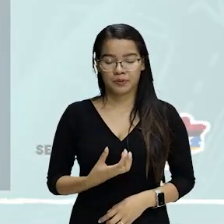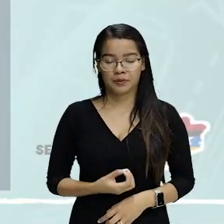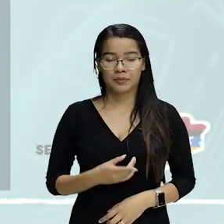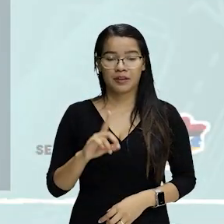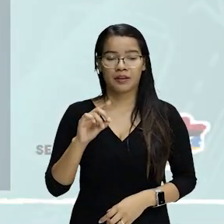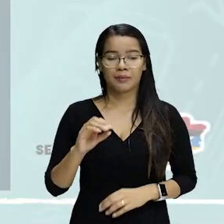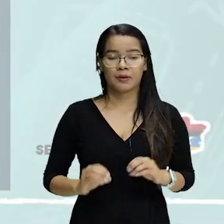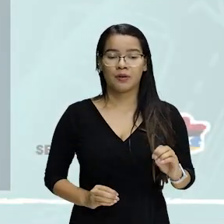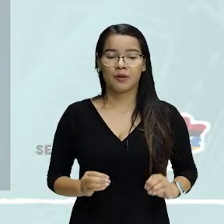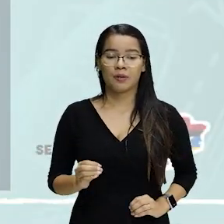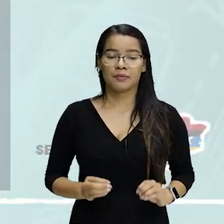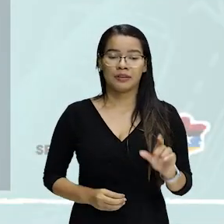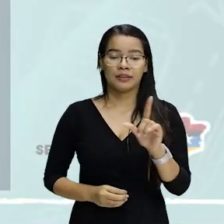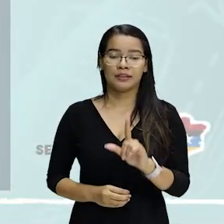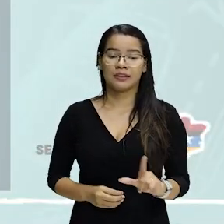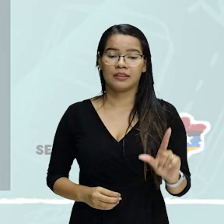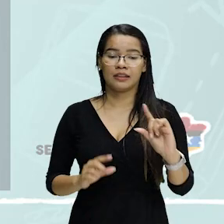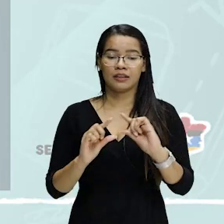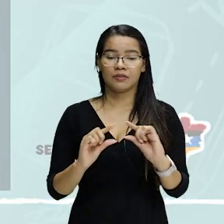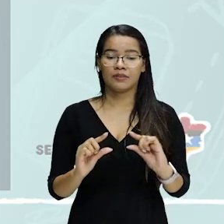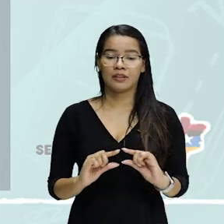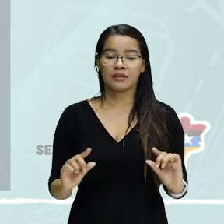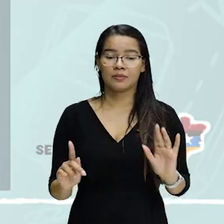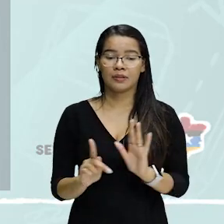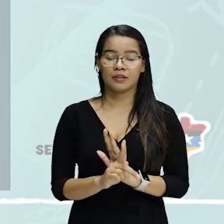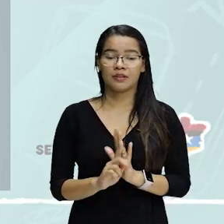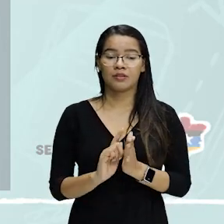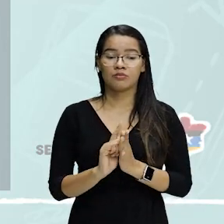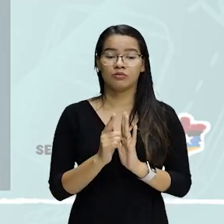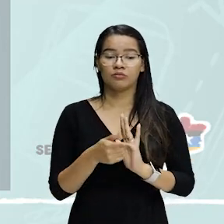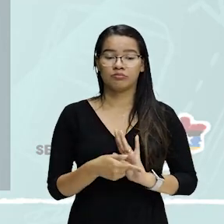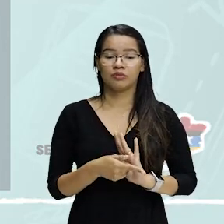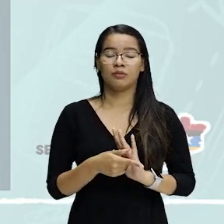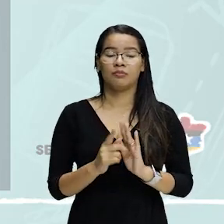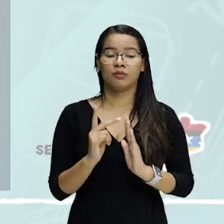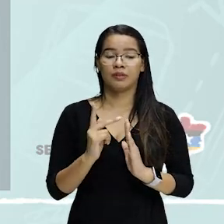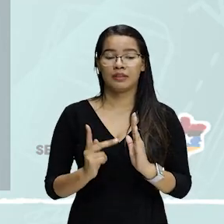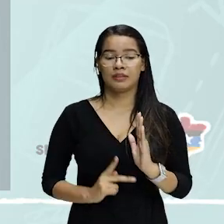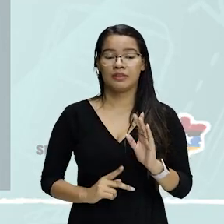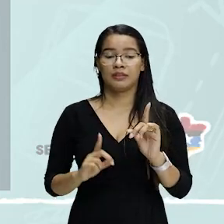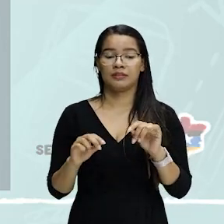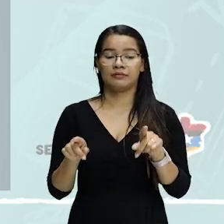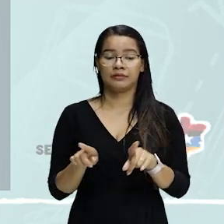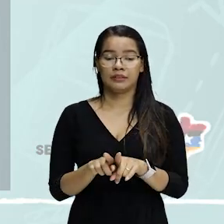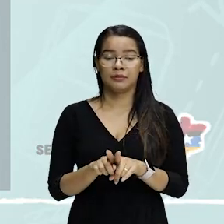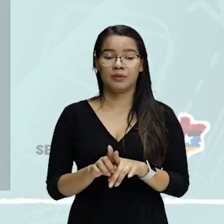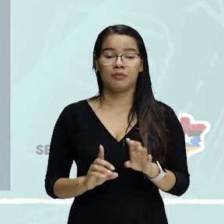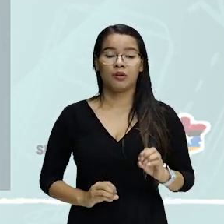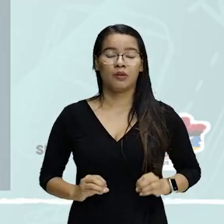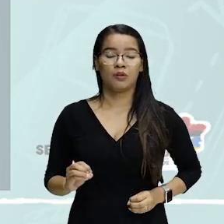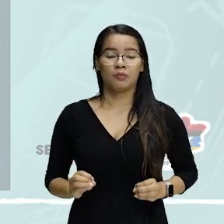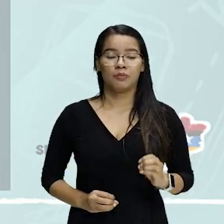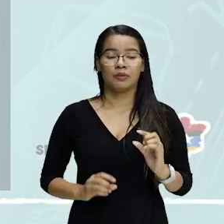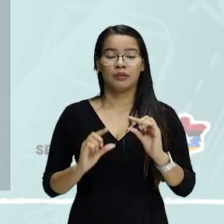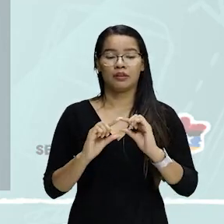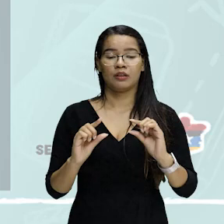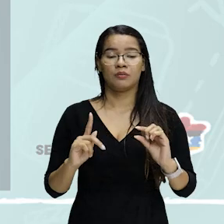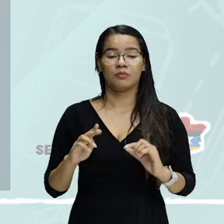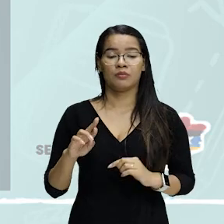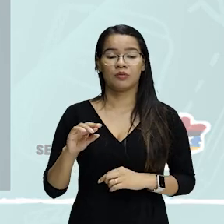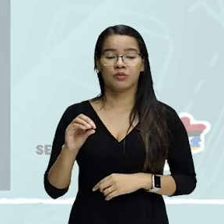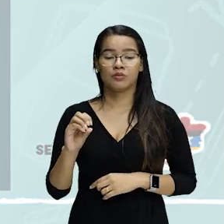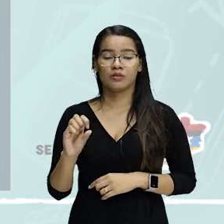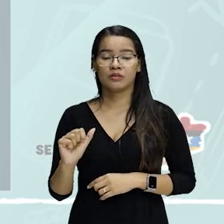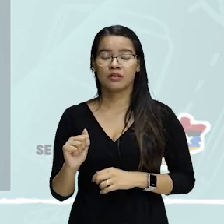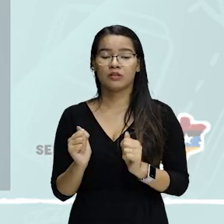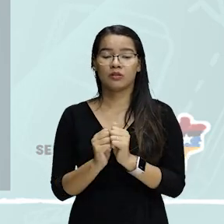verso pertencente ao gênero da poesia. É também uma obra em prosa com o estilo e